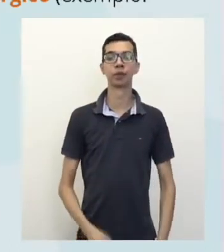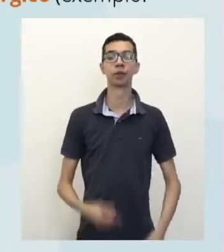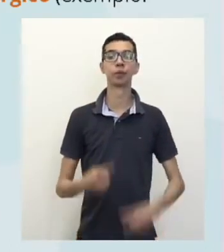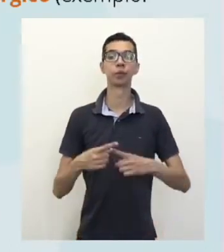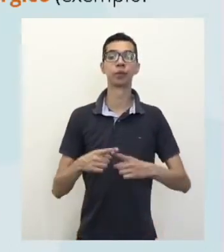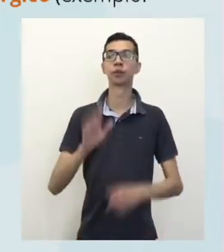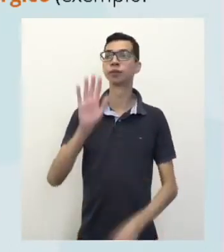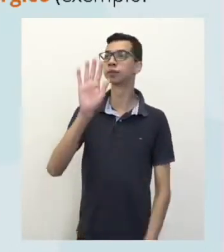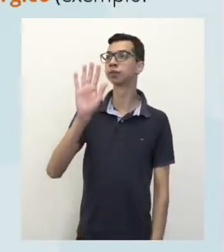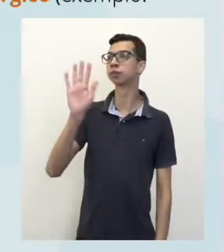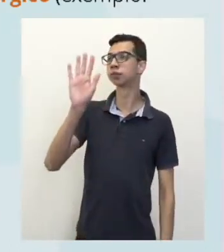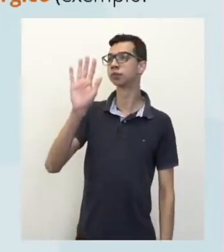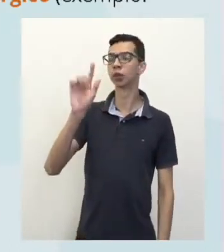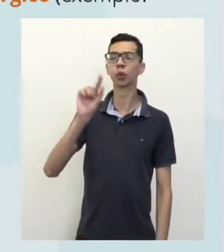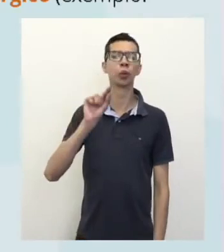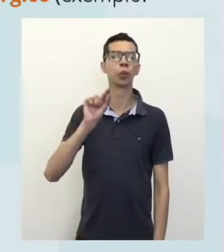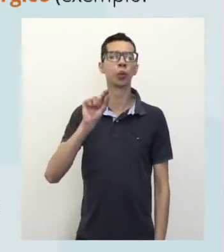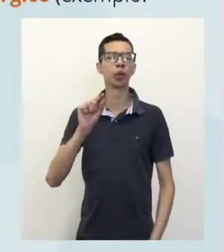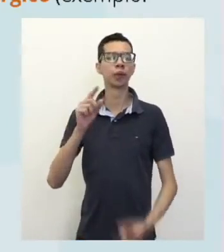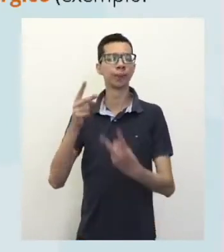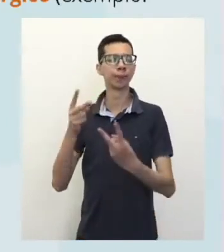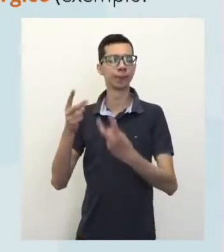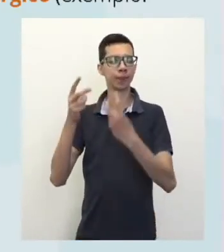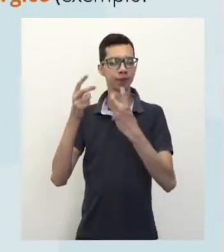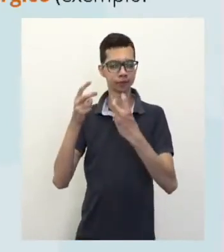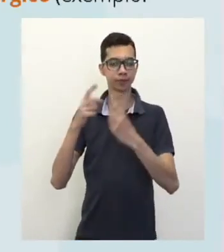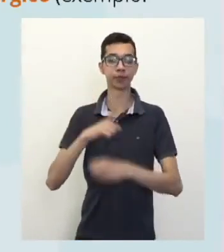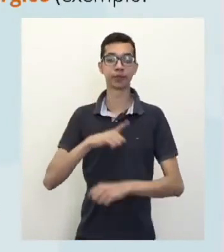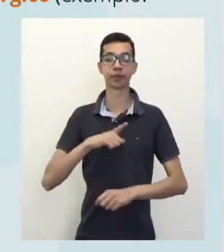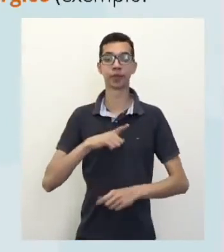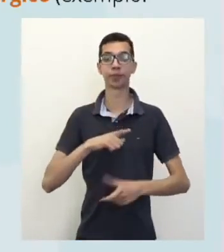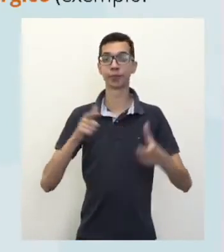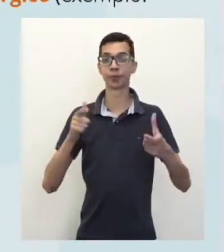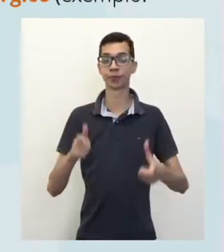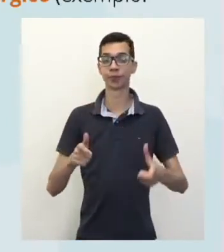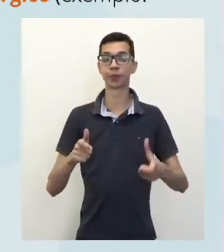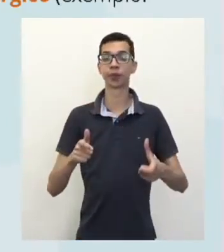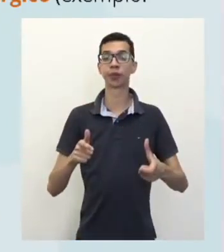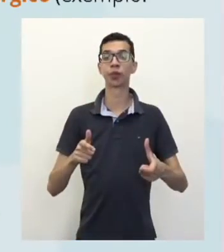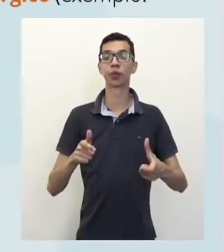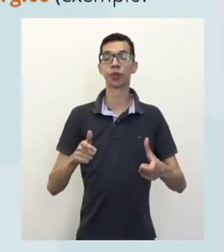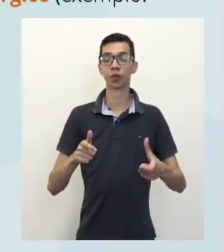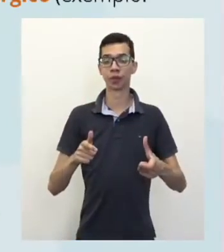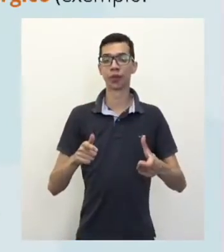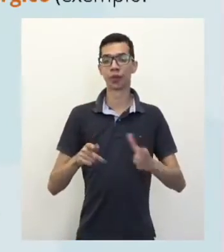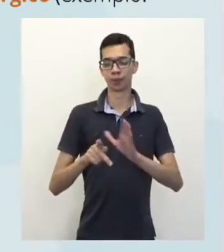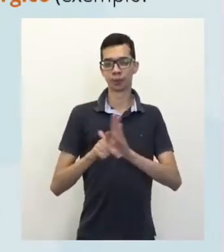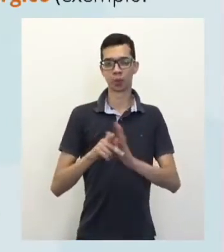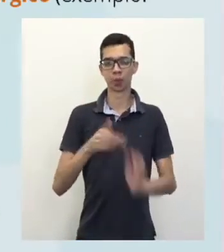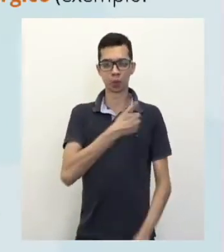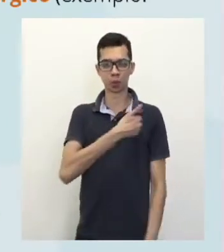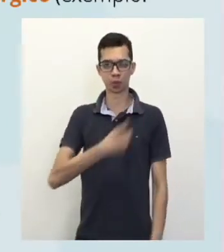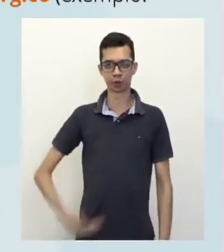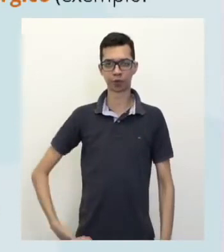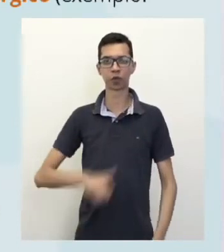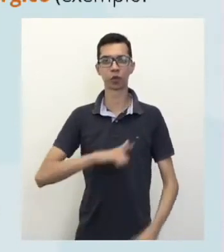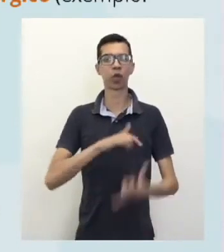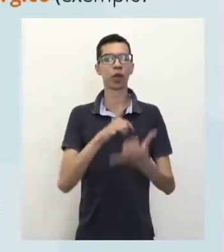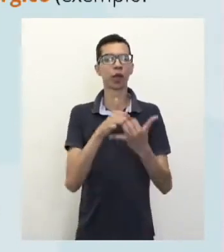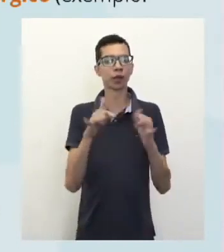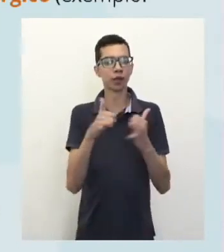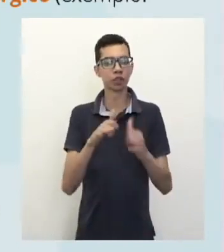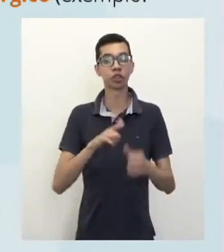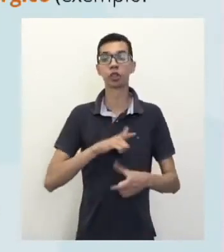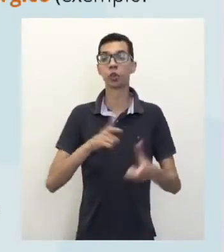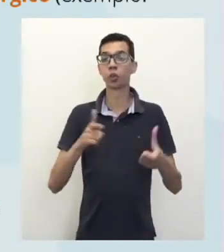mais expressiva. Então, a gente tem hoje serviços públicos de fornecimento de energia. Então, lá a gente tem a presença de várias